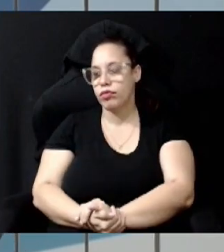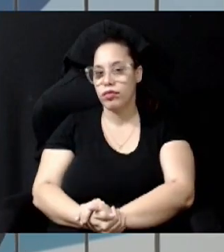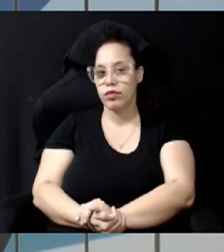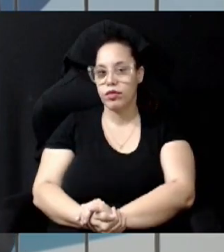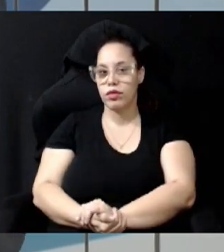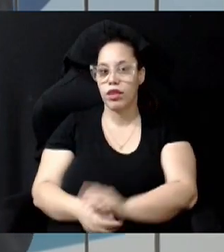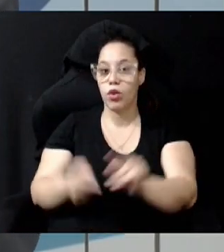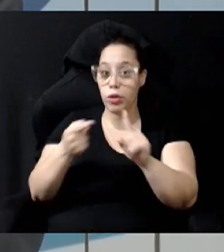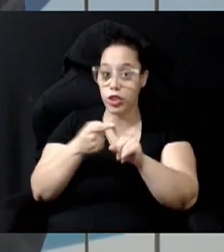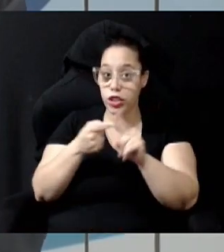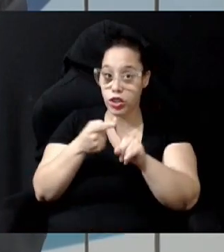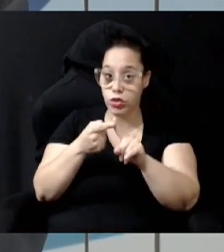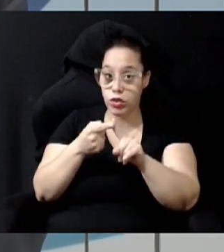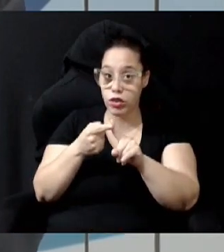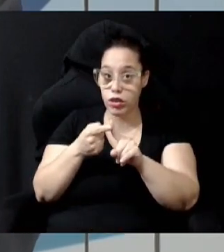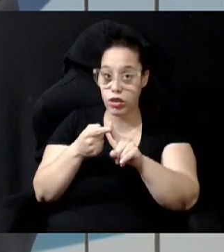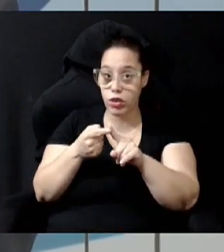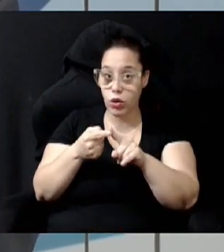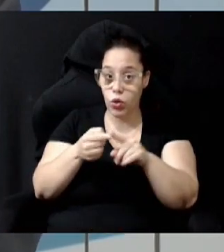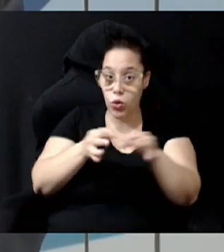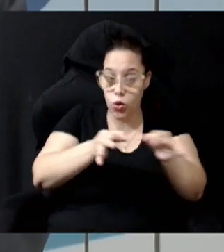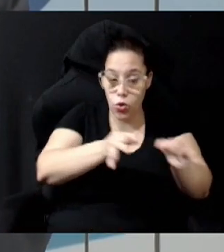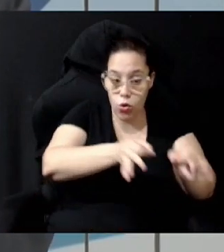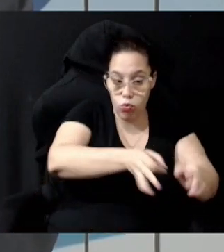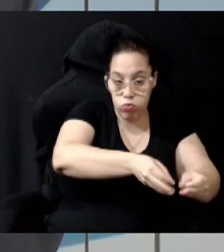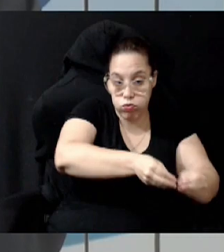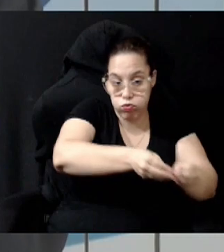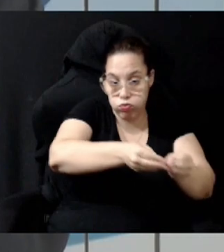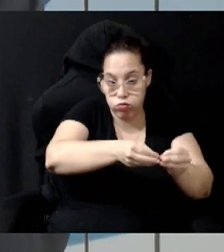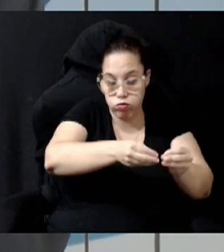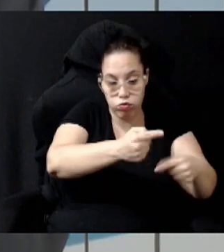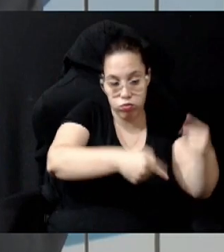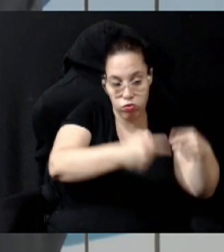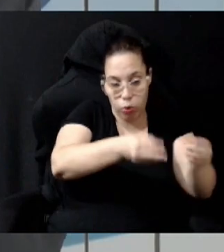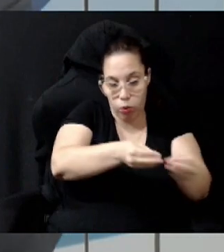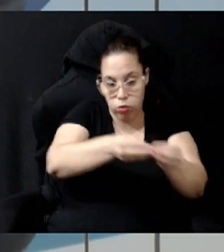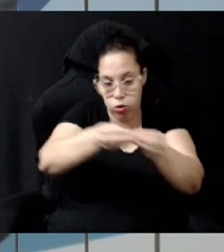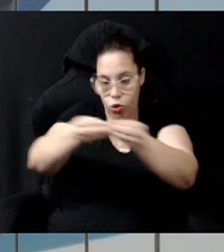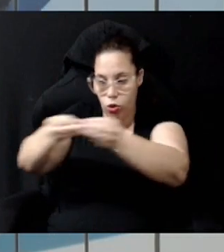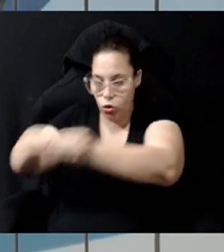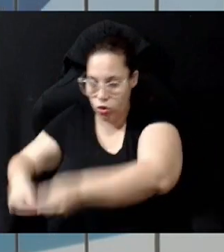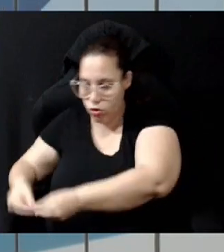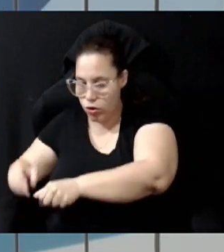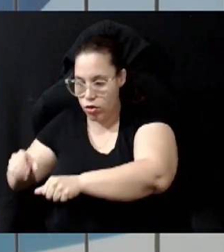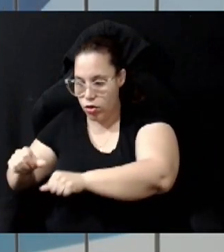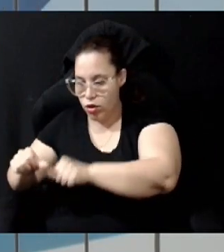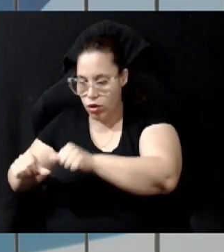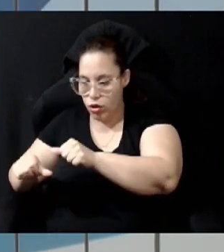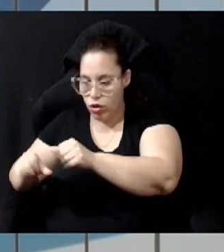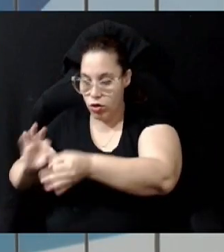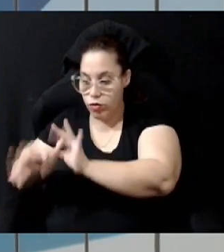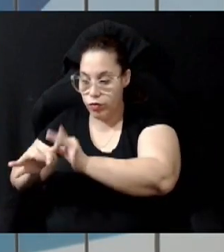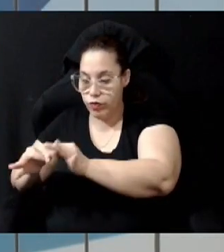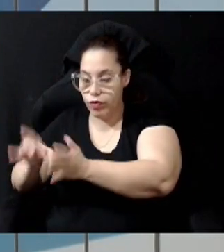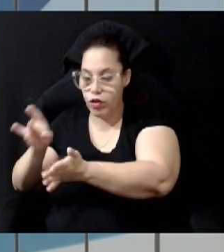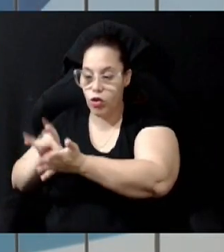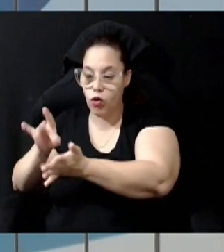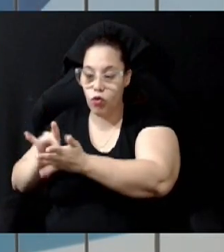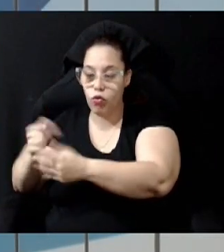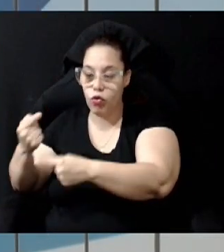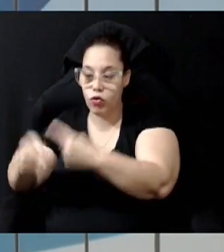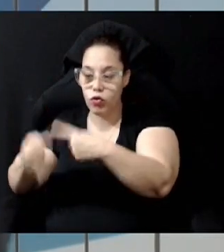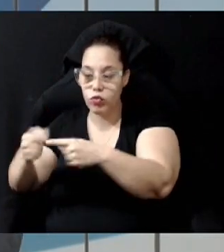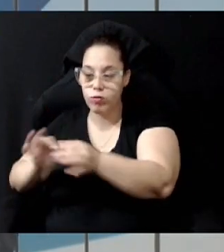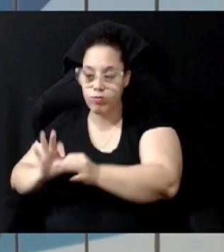de quem desloca da arena política para o judiciário é gerar um fato político e seguir o